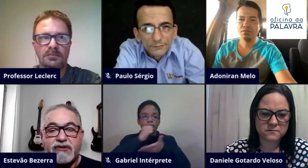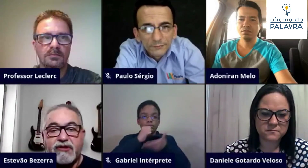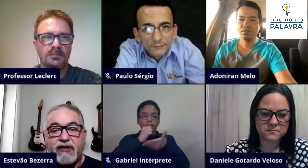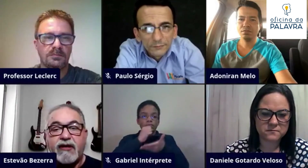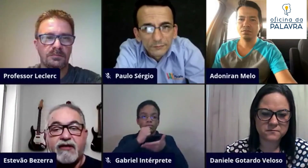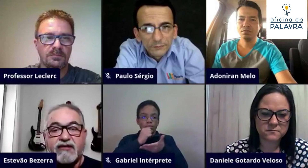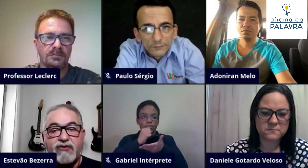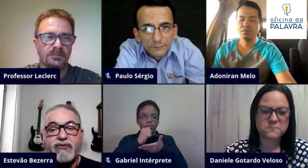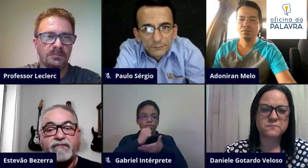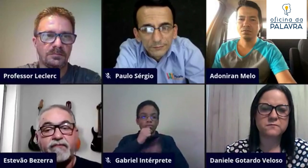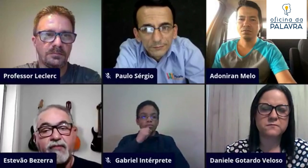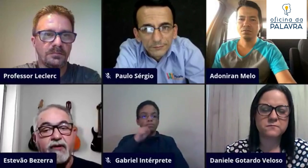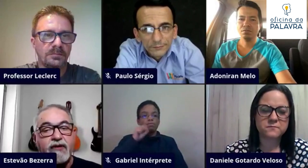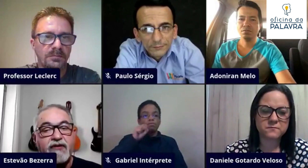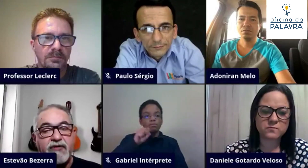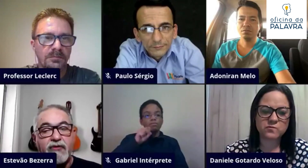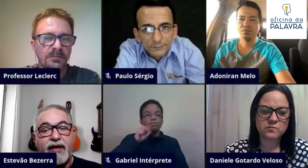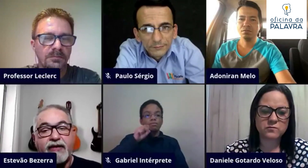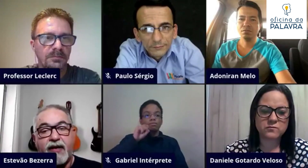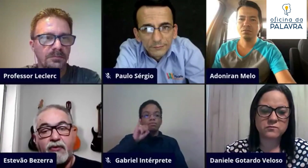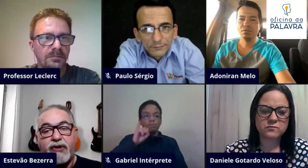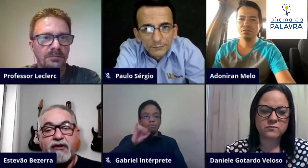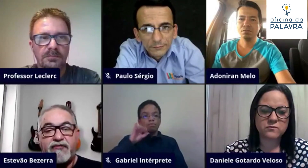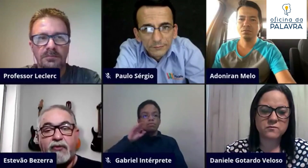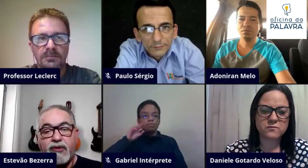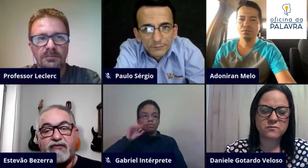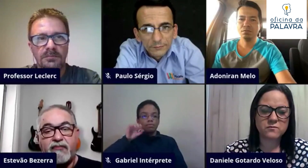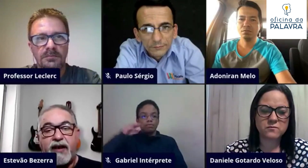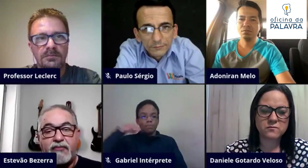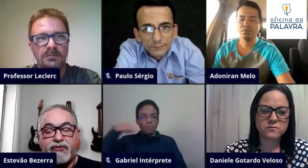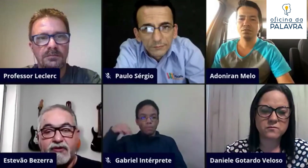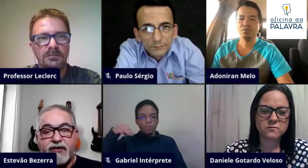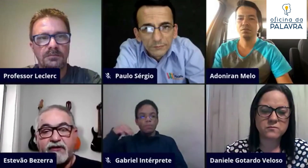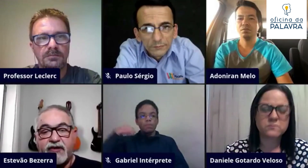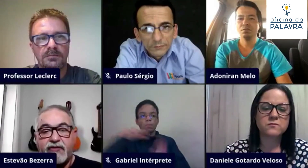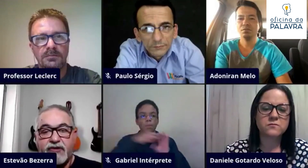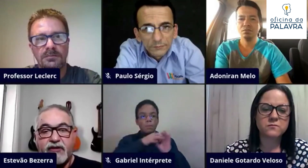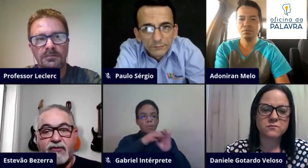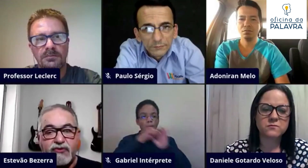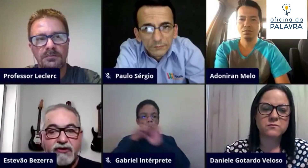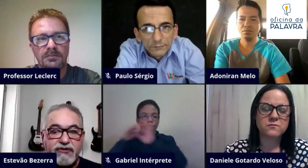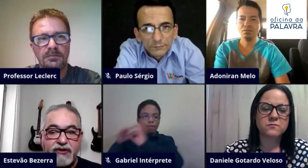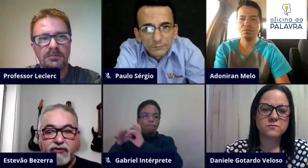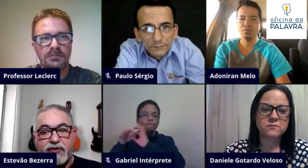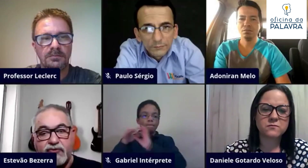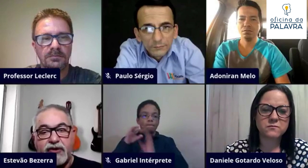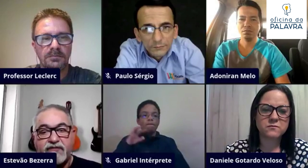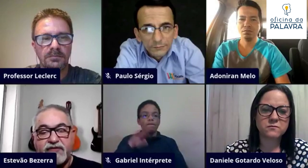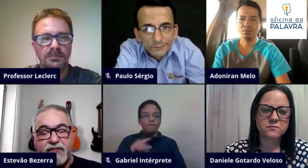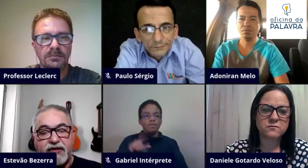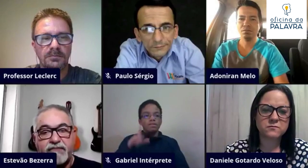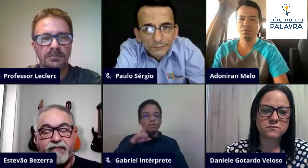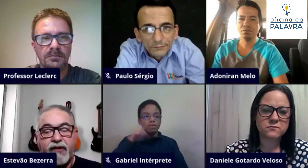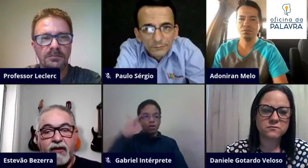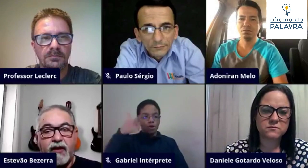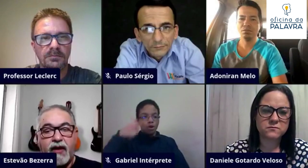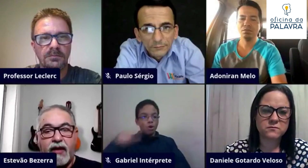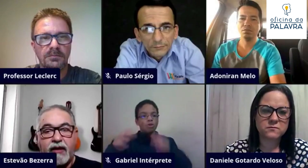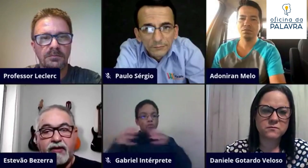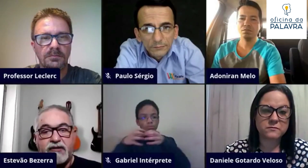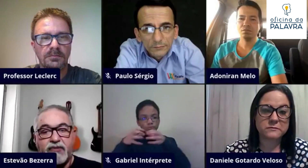de Linguística, né? A CIL, que é vinculada ao Wycliffe, a Wycliffe Bible Translator, né? Nós sabemos que existem 2 Wycliffes,